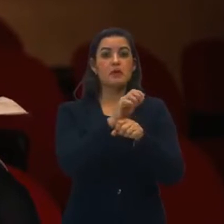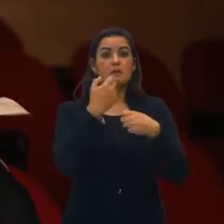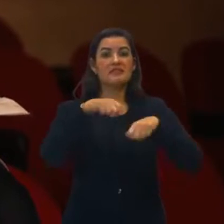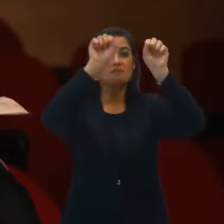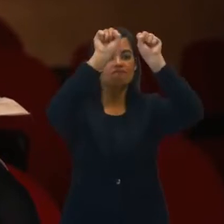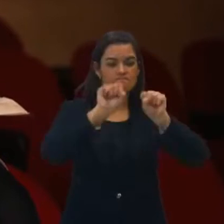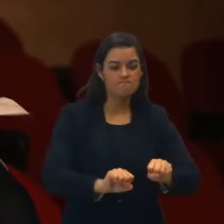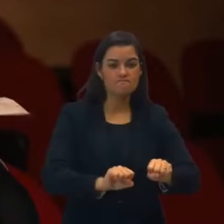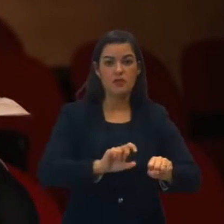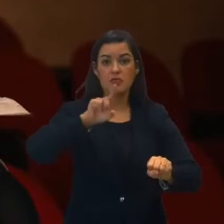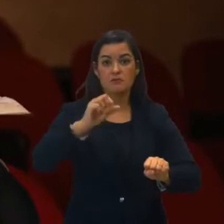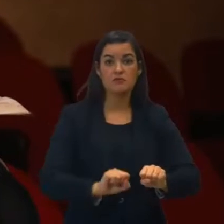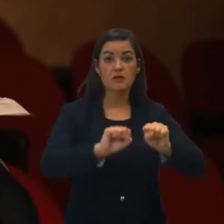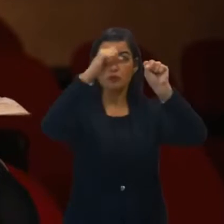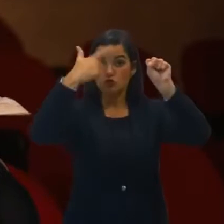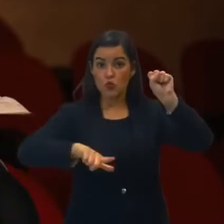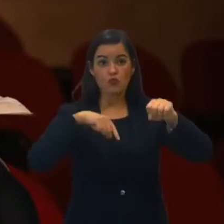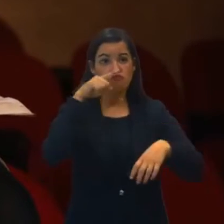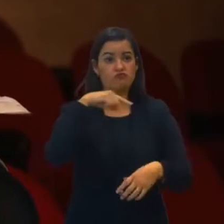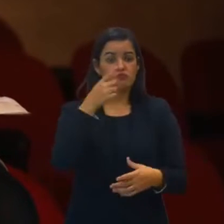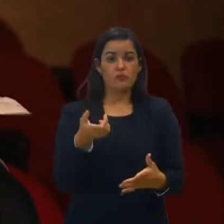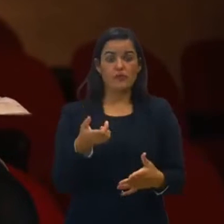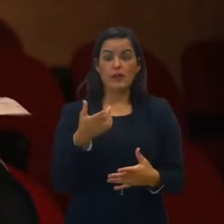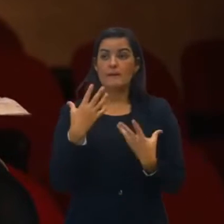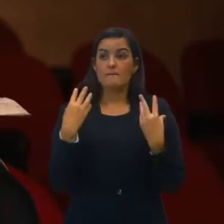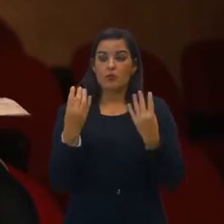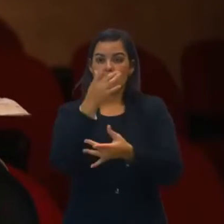Muitos empregados estáveis na sua empresa